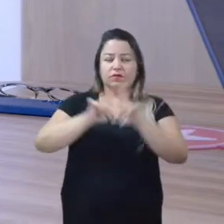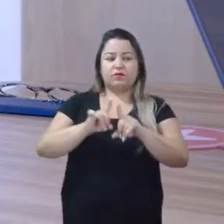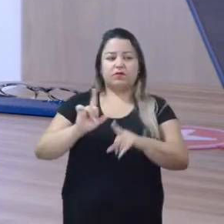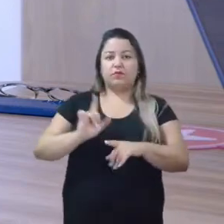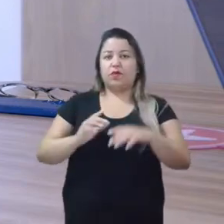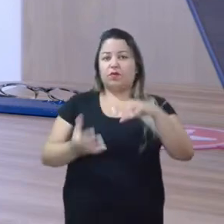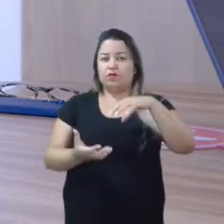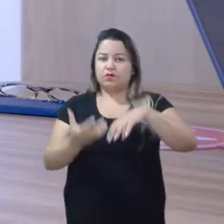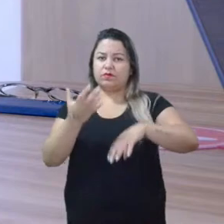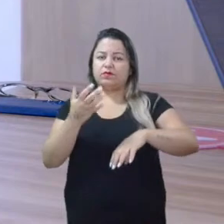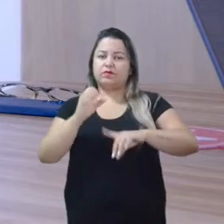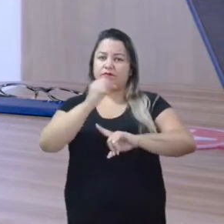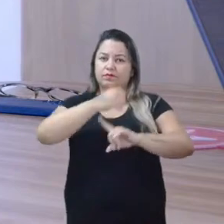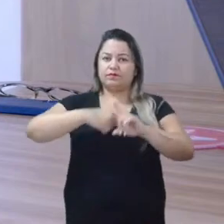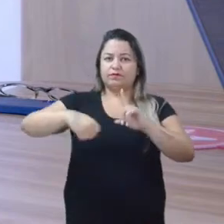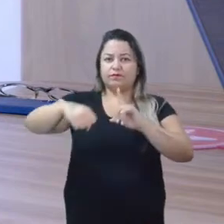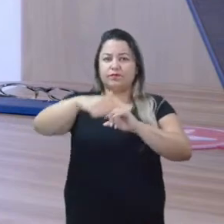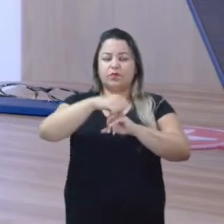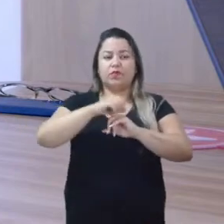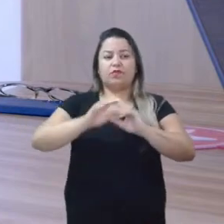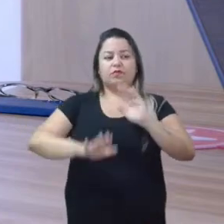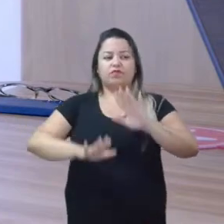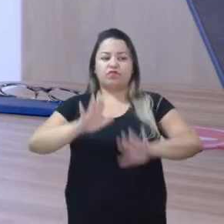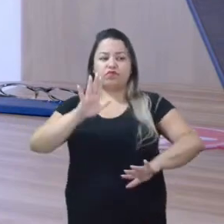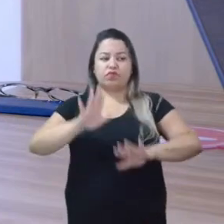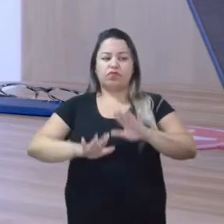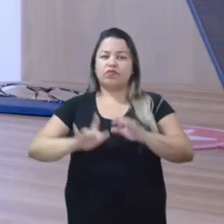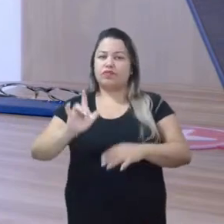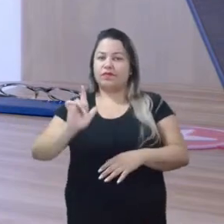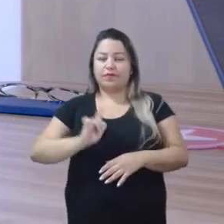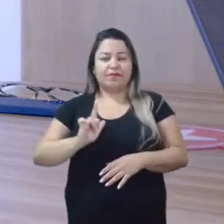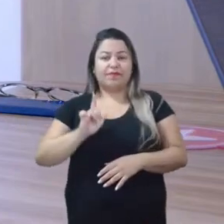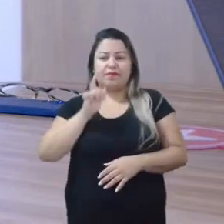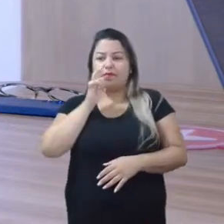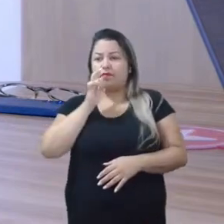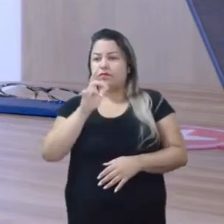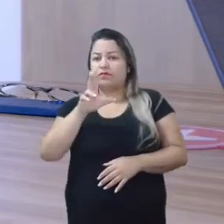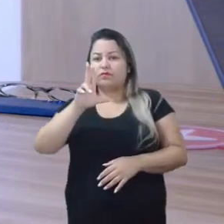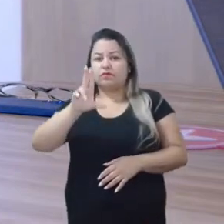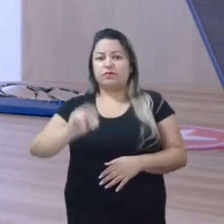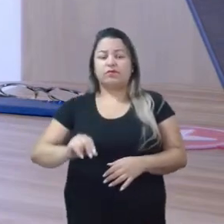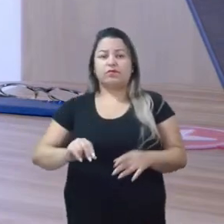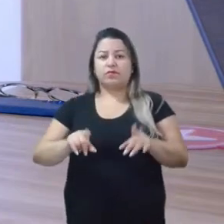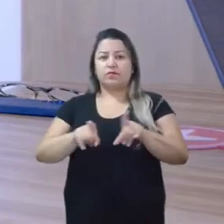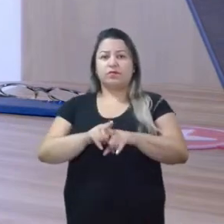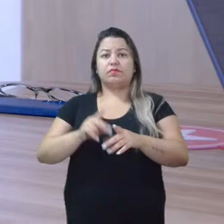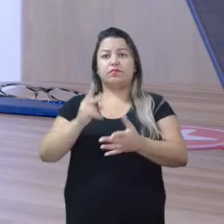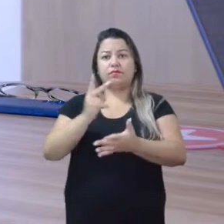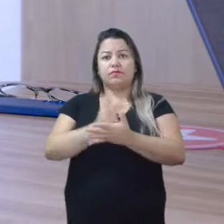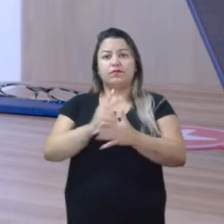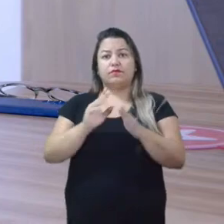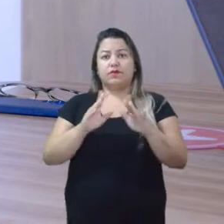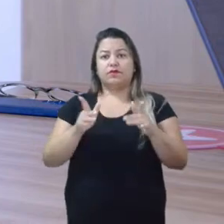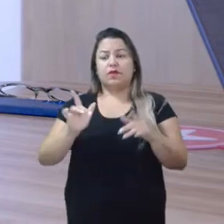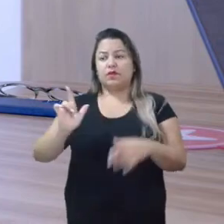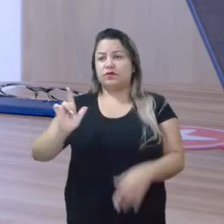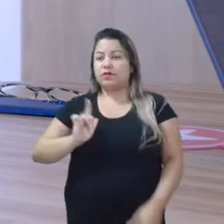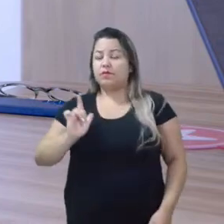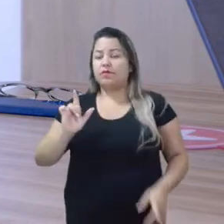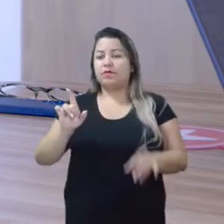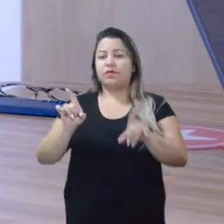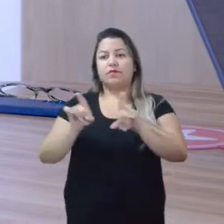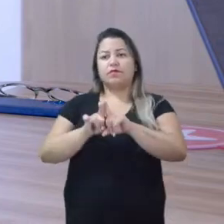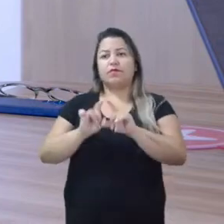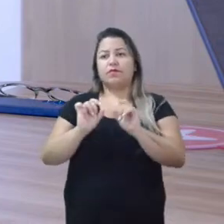a sociedade, mas muitas vezes esses interesses não estão aí colocados à mesa, né. Você vê que nas sustentações orais que os